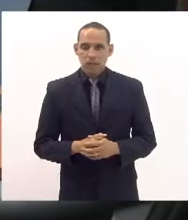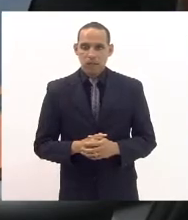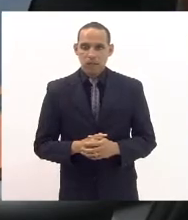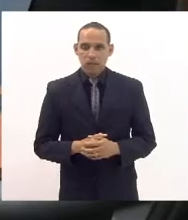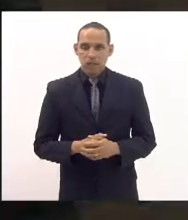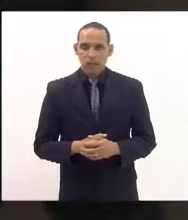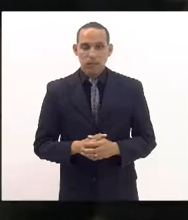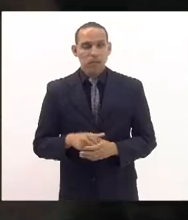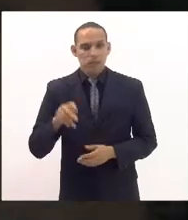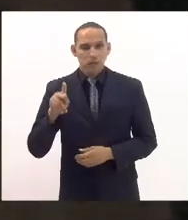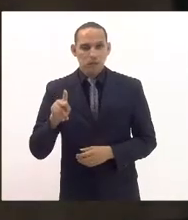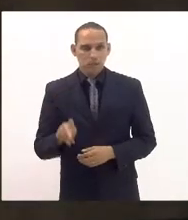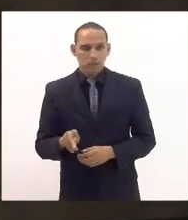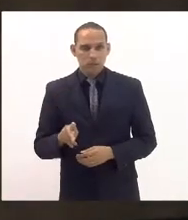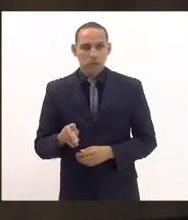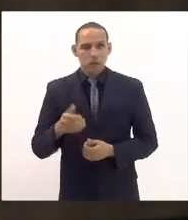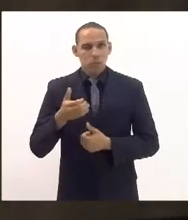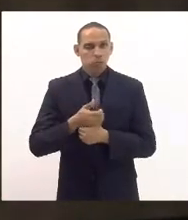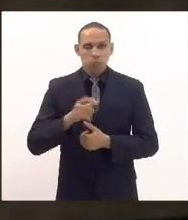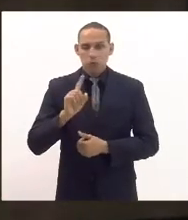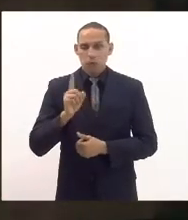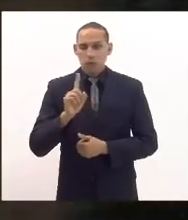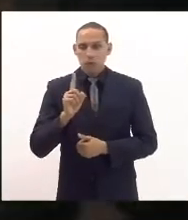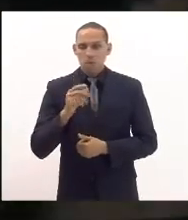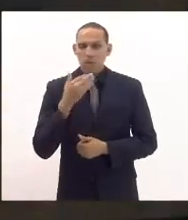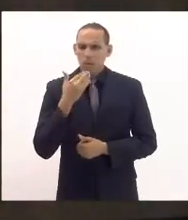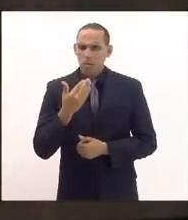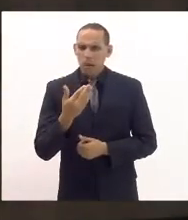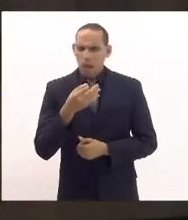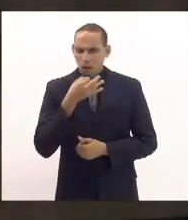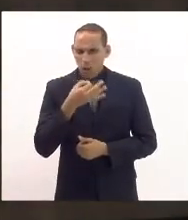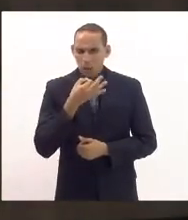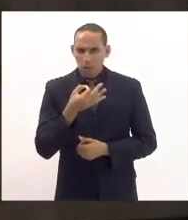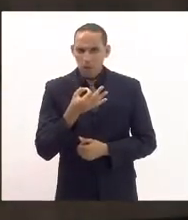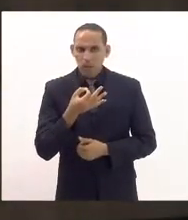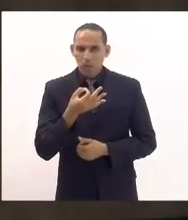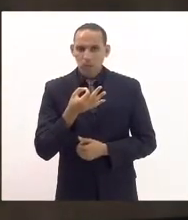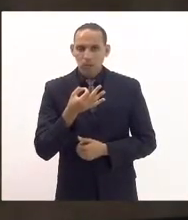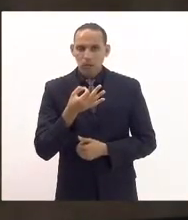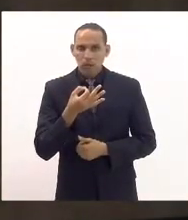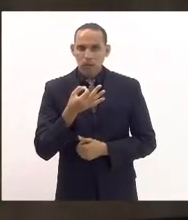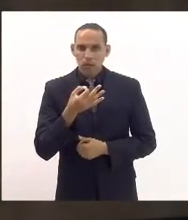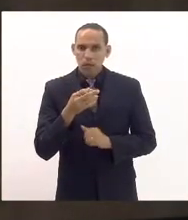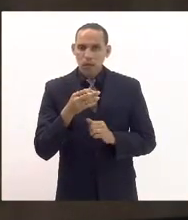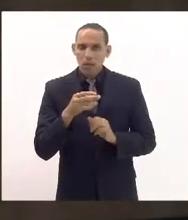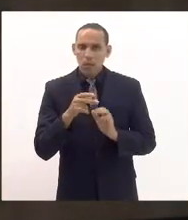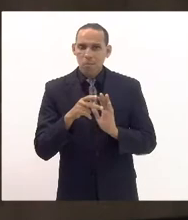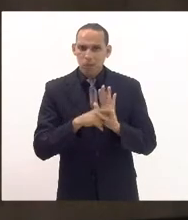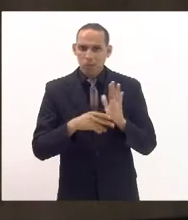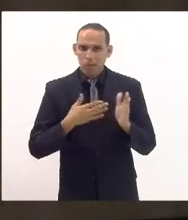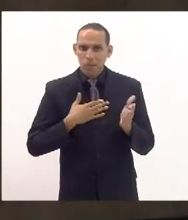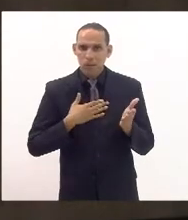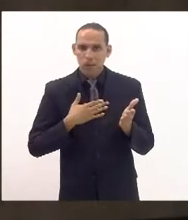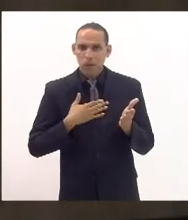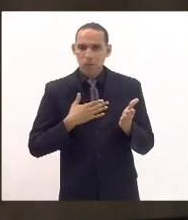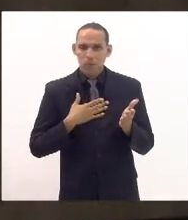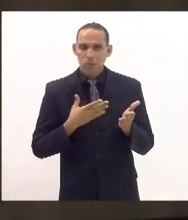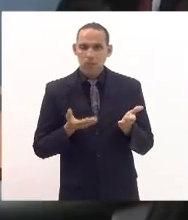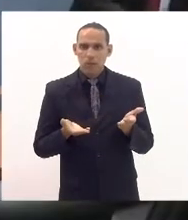é só Presidente não é substitutiva soltar' me pediu para dar aparecer no meu projeto